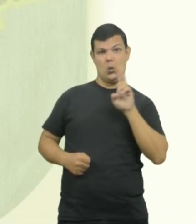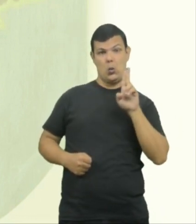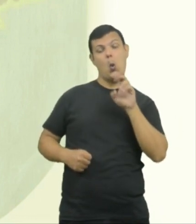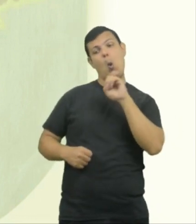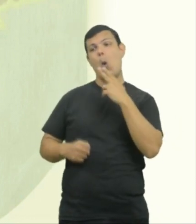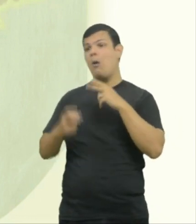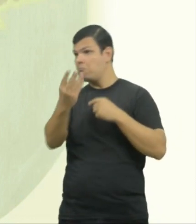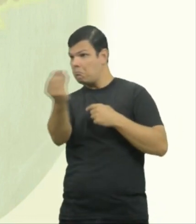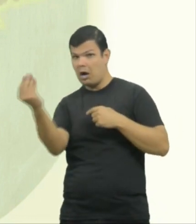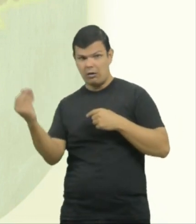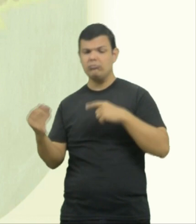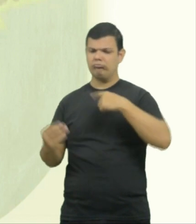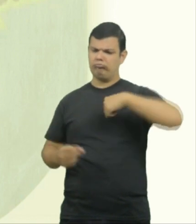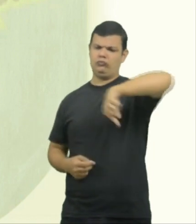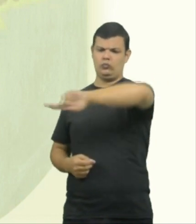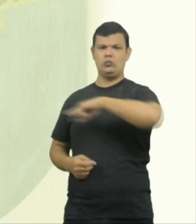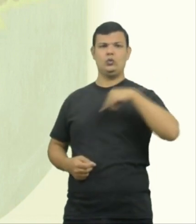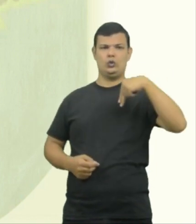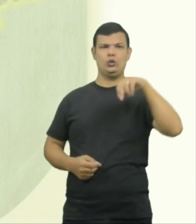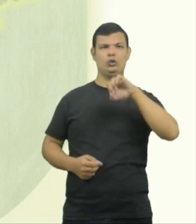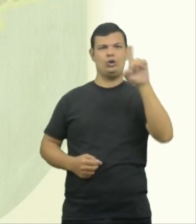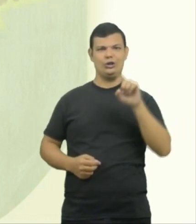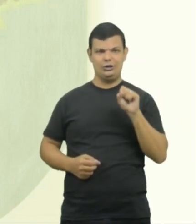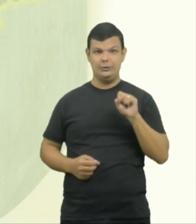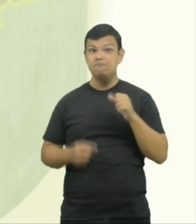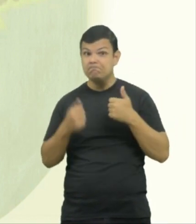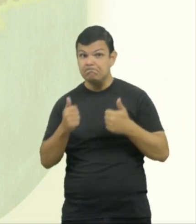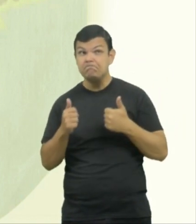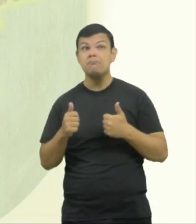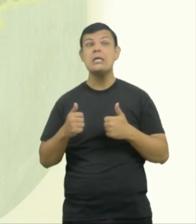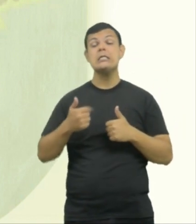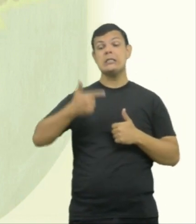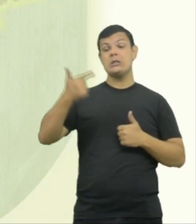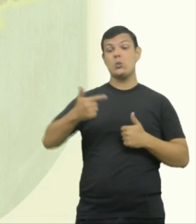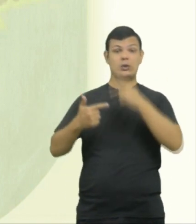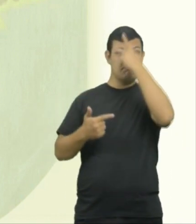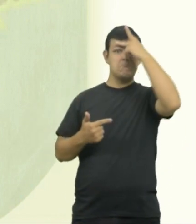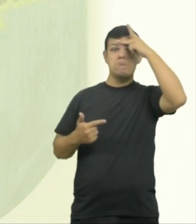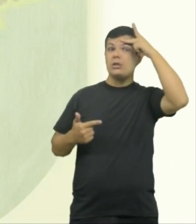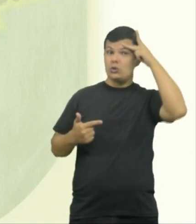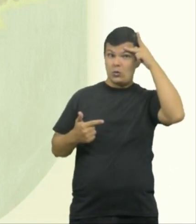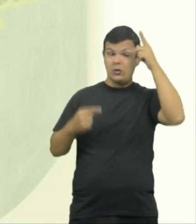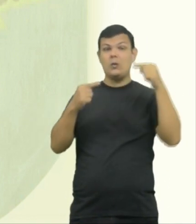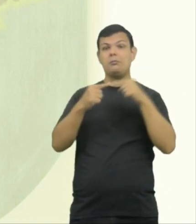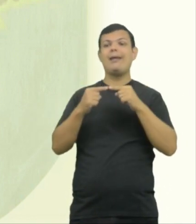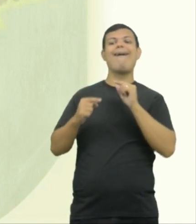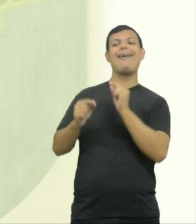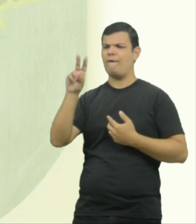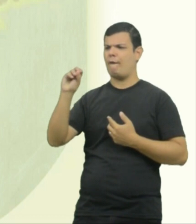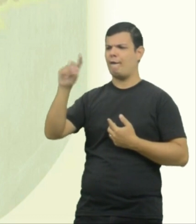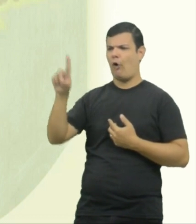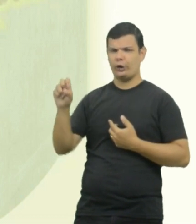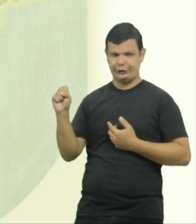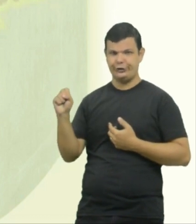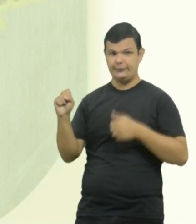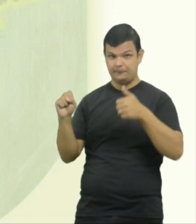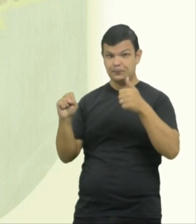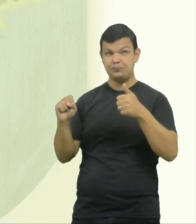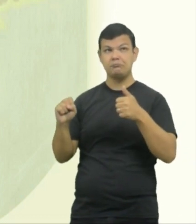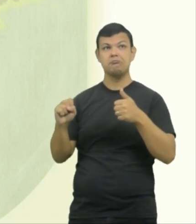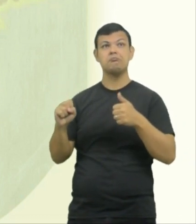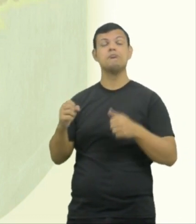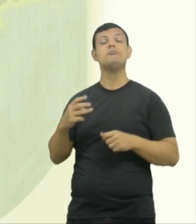de uma pessoa, do nós, tá bom? A segunda pessoa indica com quem se fala, o tu e